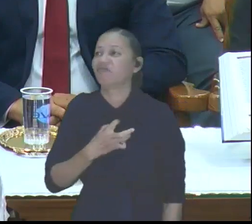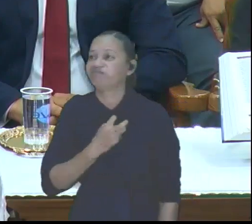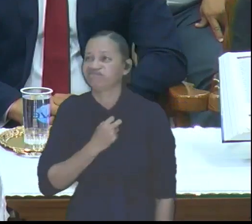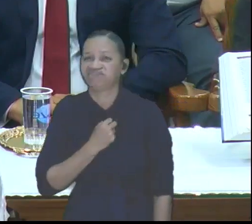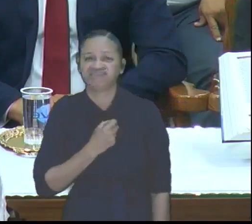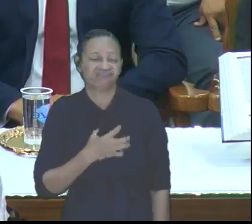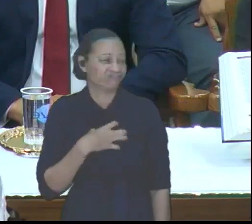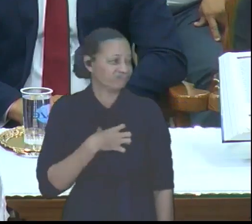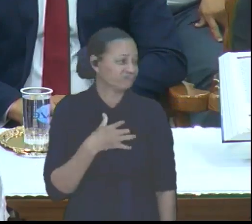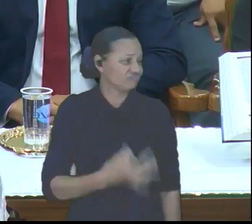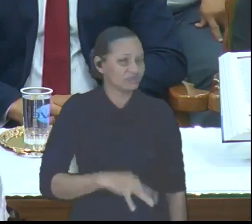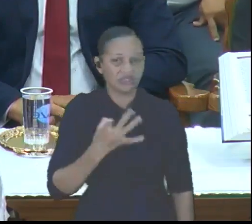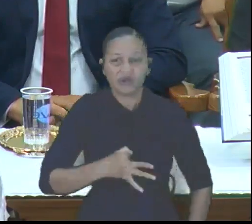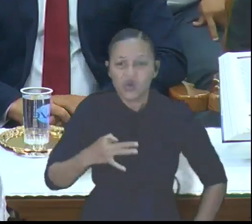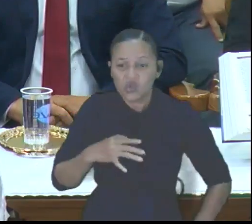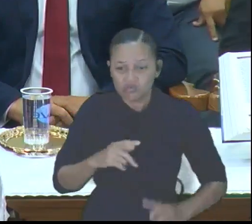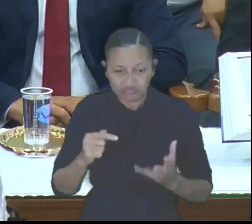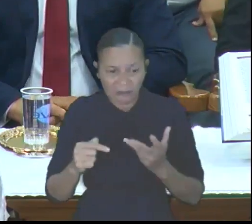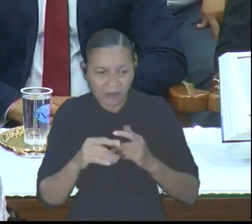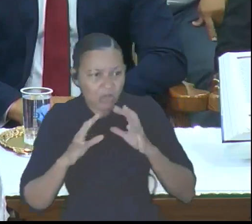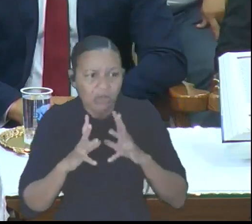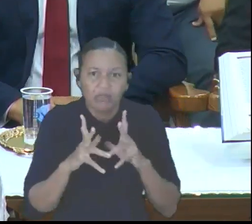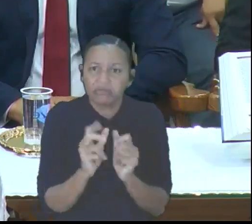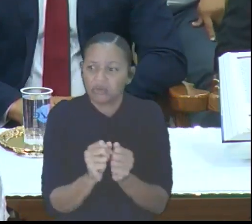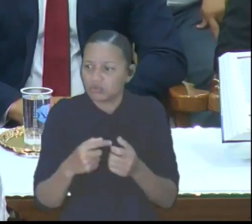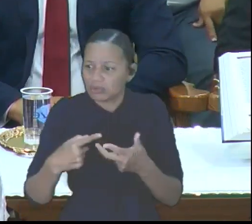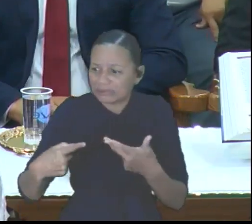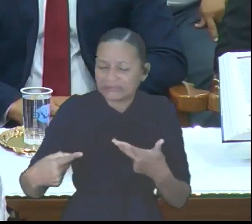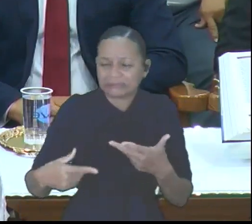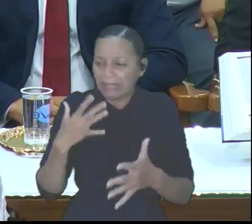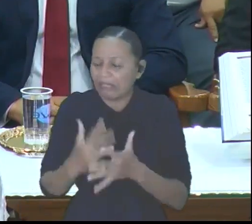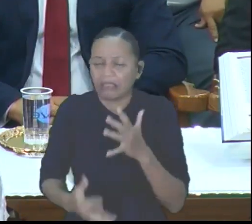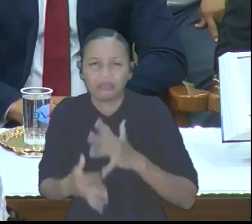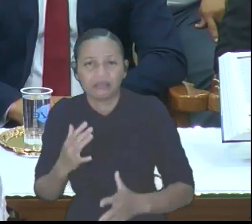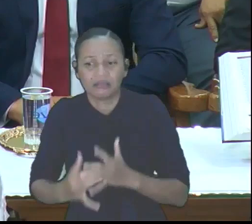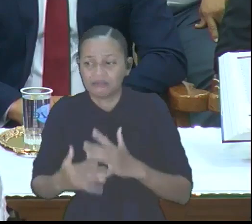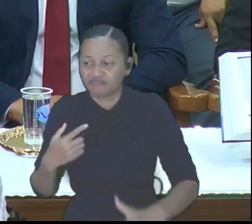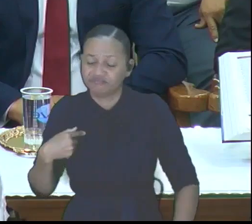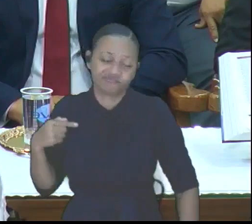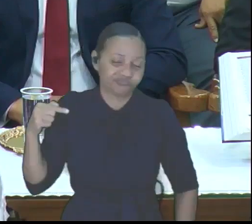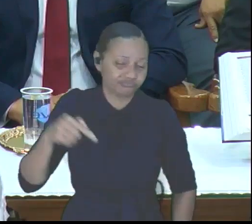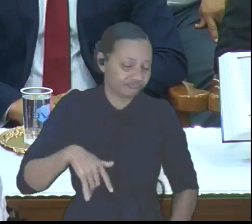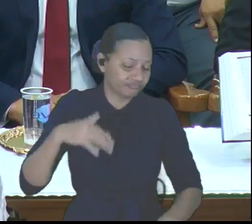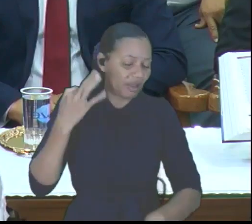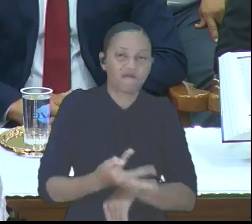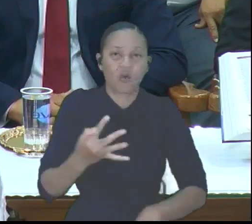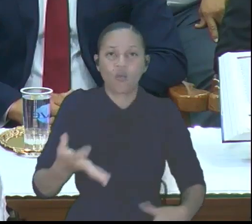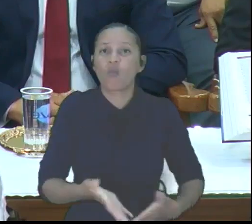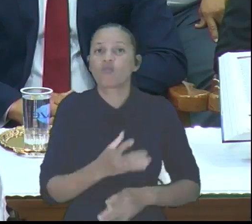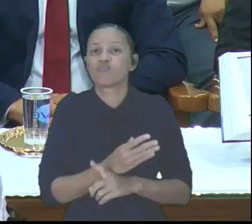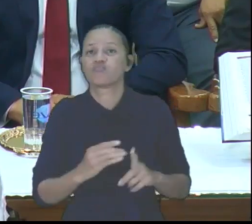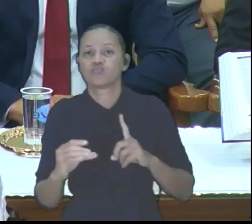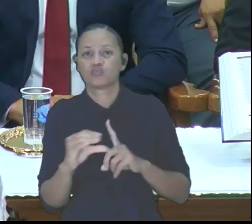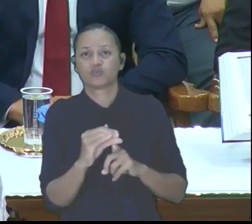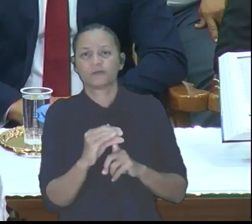mágoas. Talvez fez de tudo para você não aparecer no culto hoje.